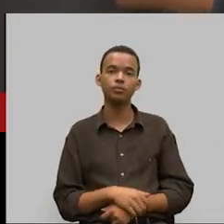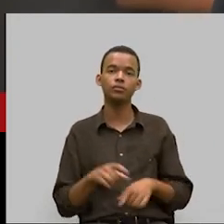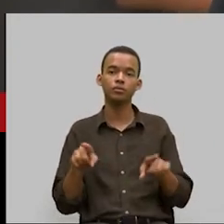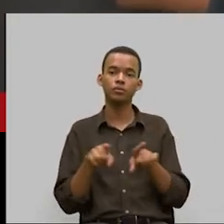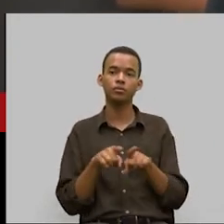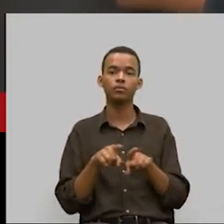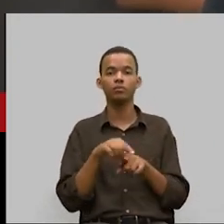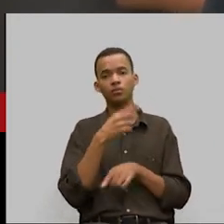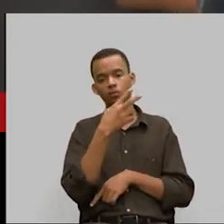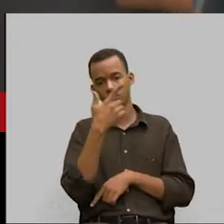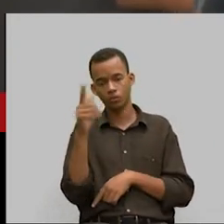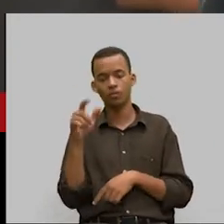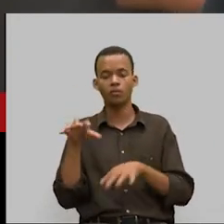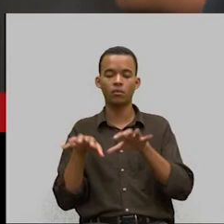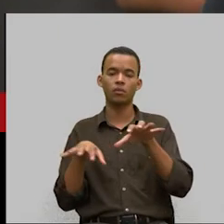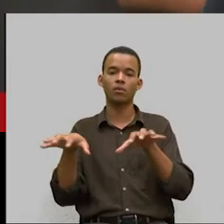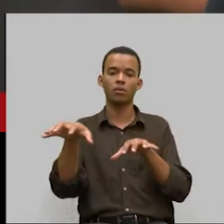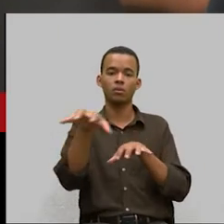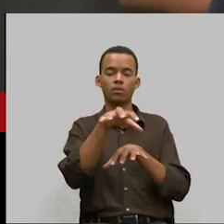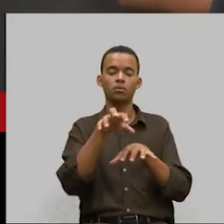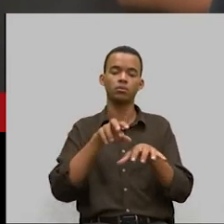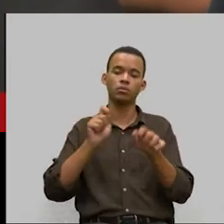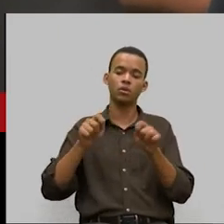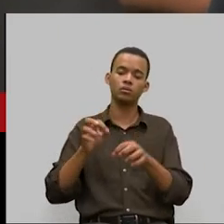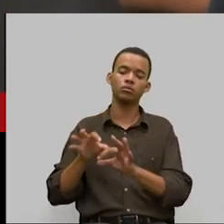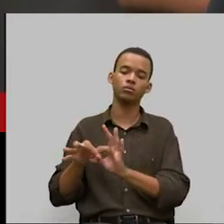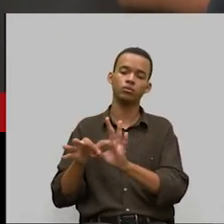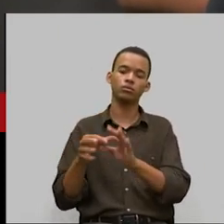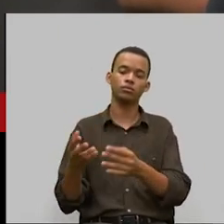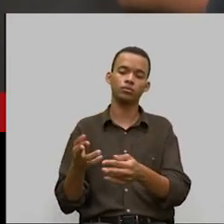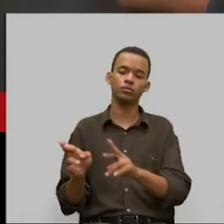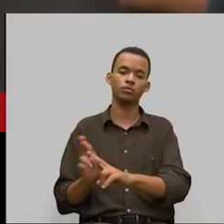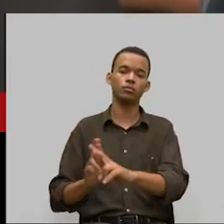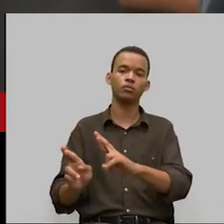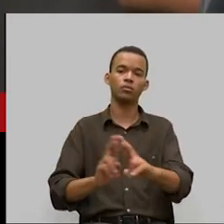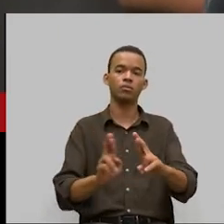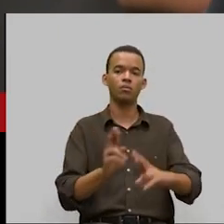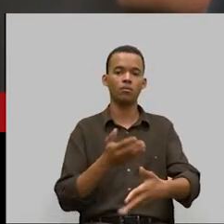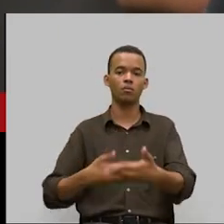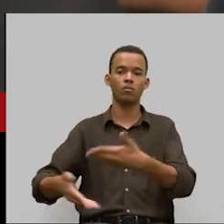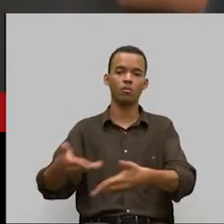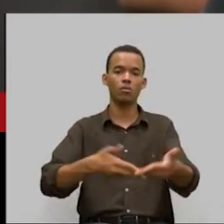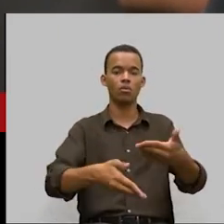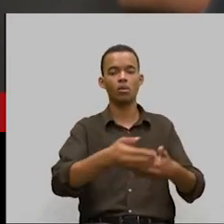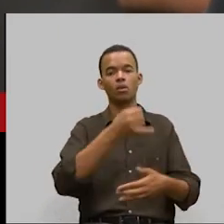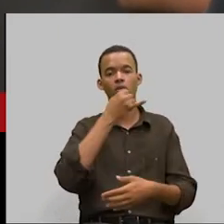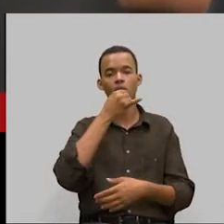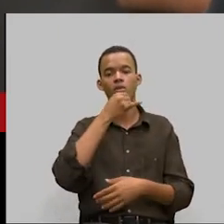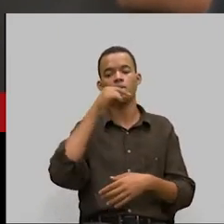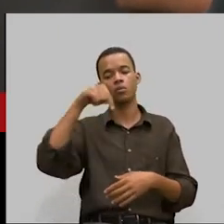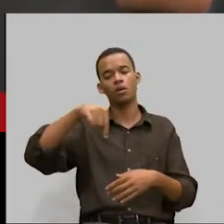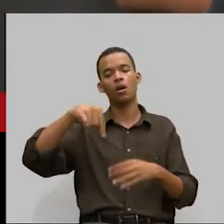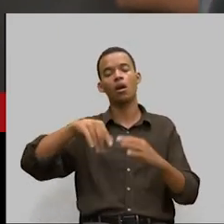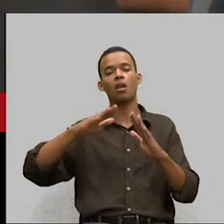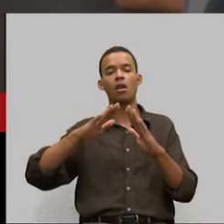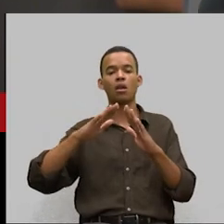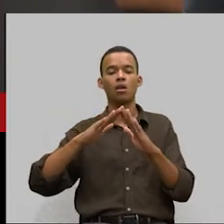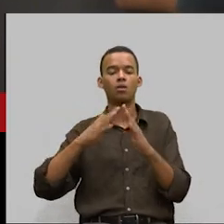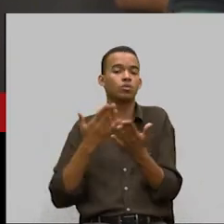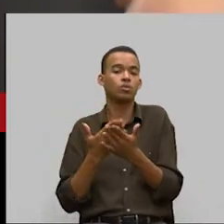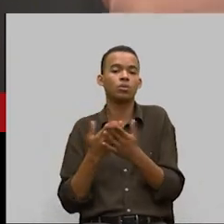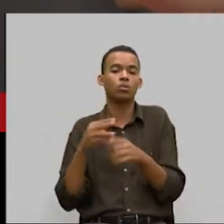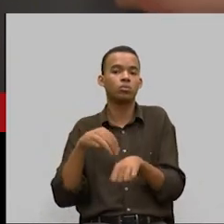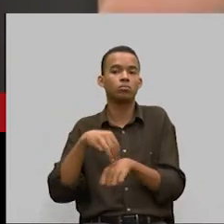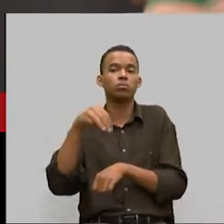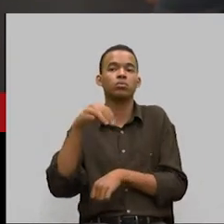setorialidade que eu acho que algumas pessoas citaram aqui como falar de uma escola se não tem nem Estrada como falar de uma escola